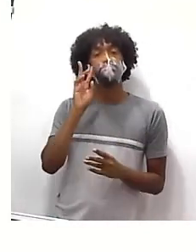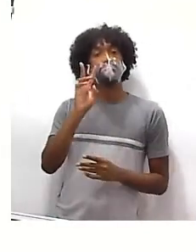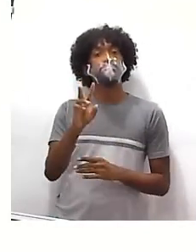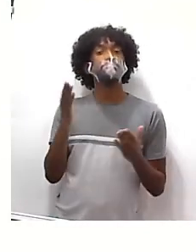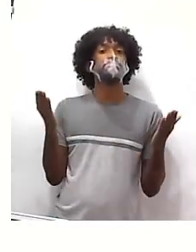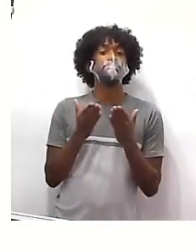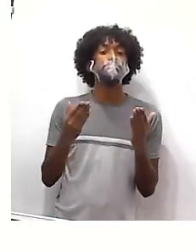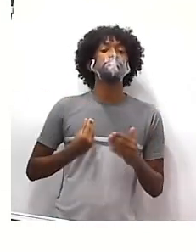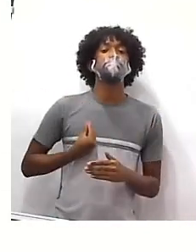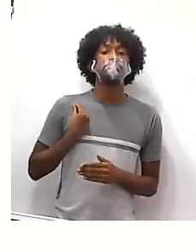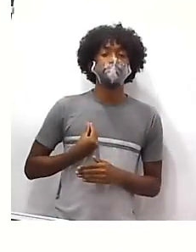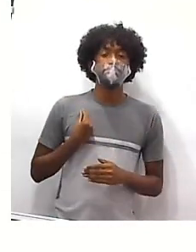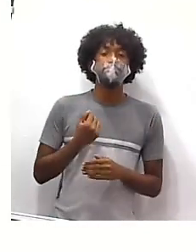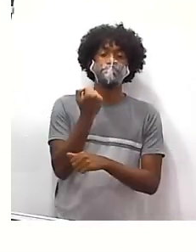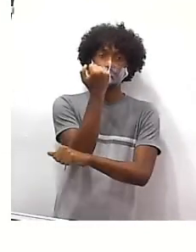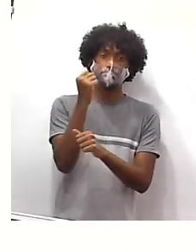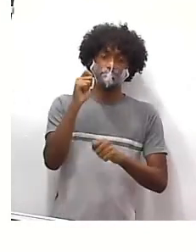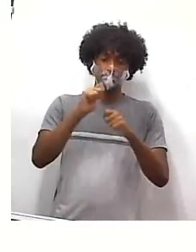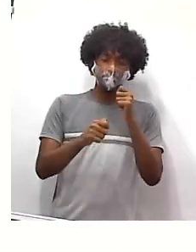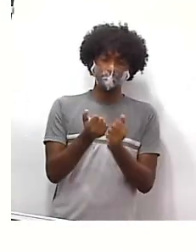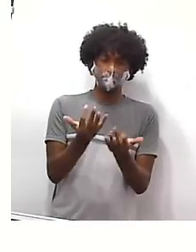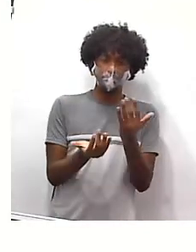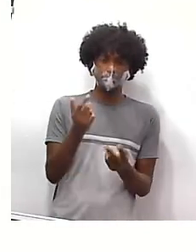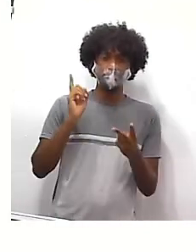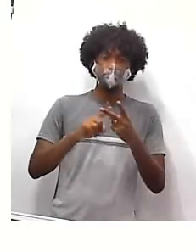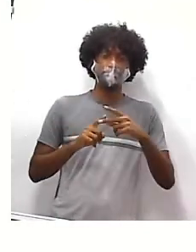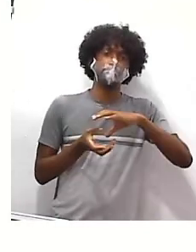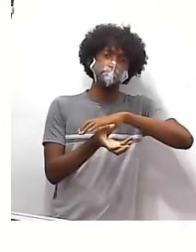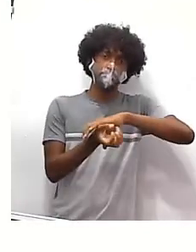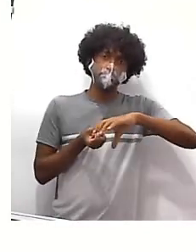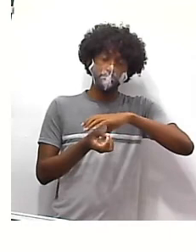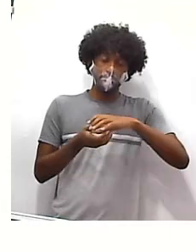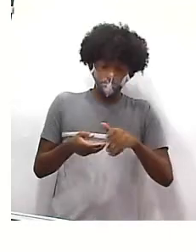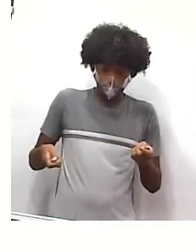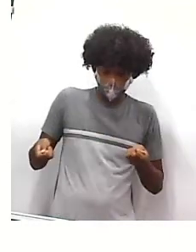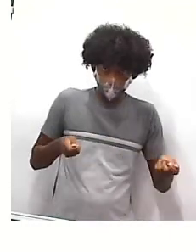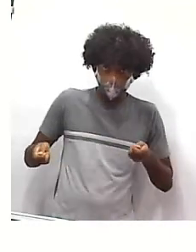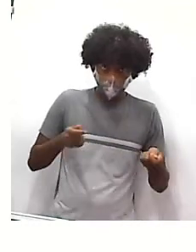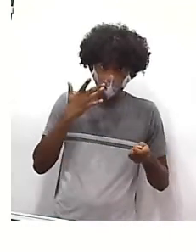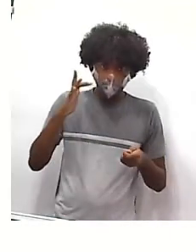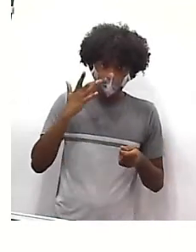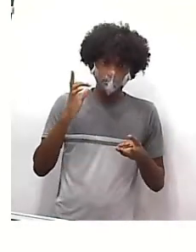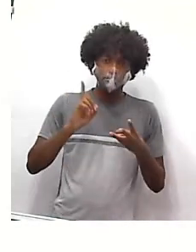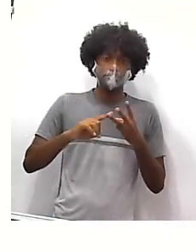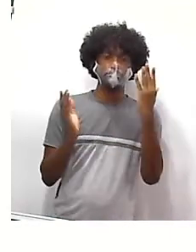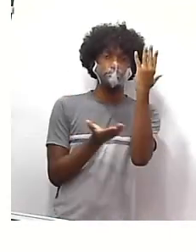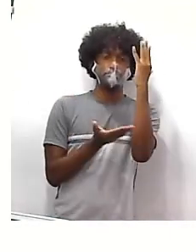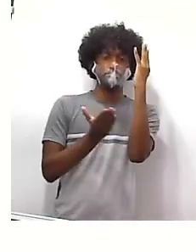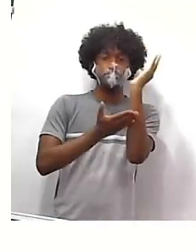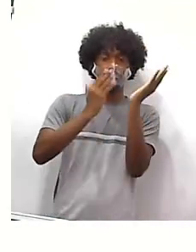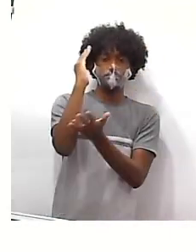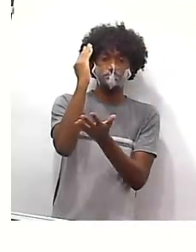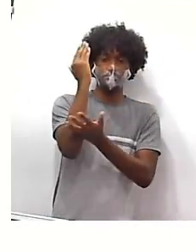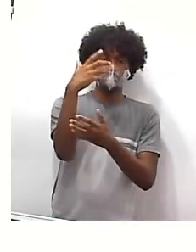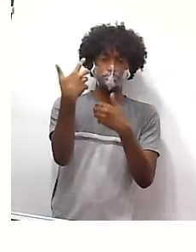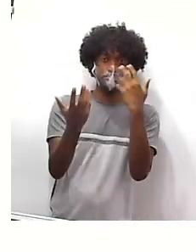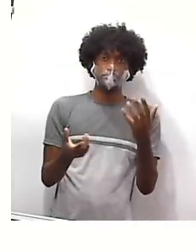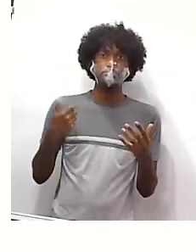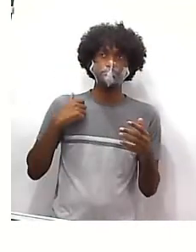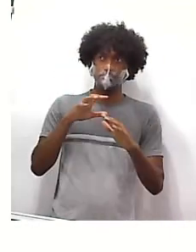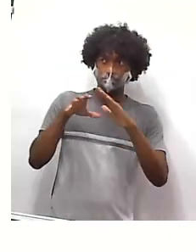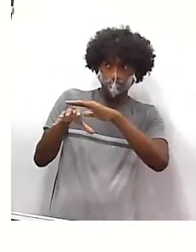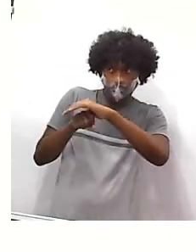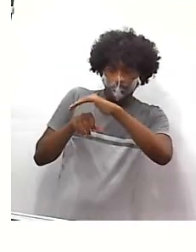existe a queimadas, a garimpagem, o desmatamento, o contrabando de plantas e